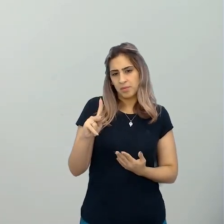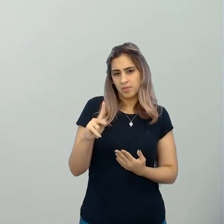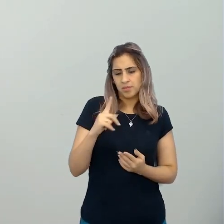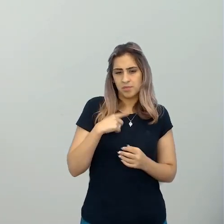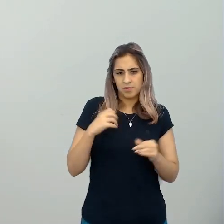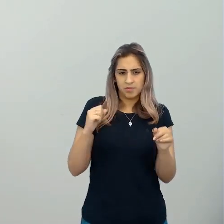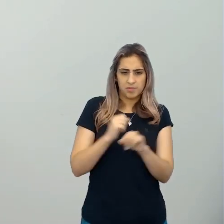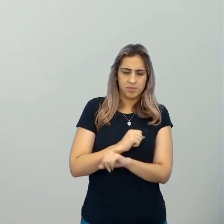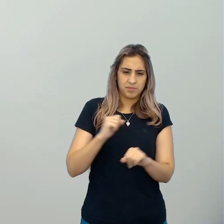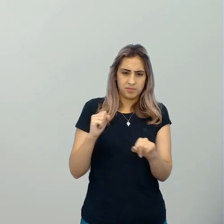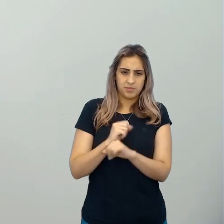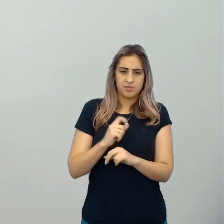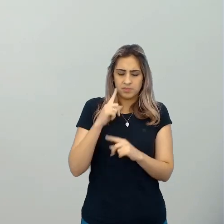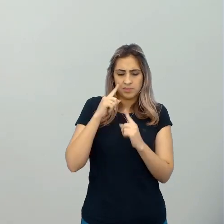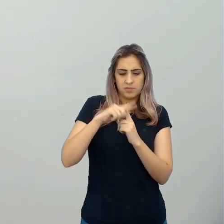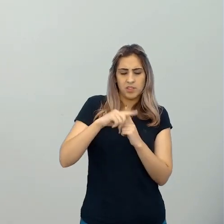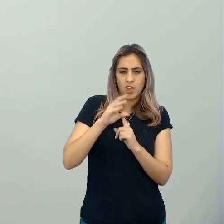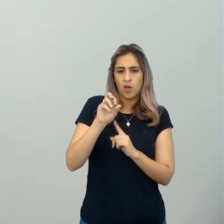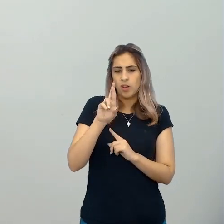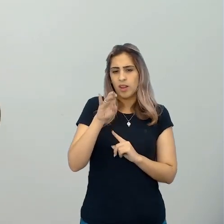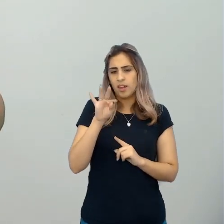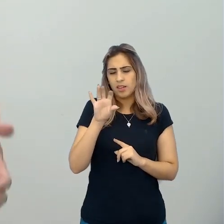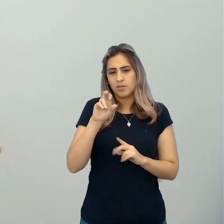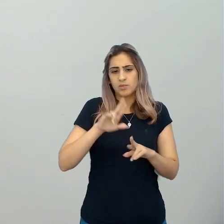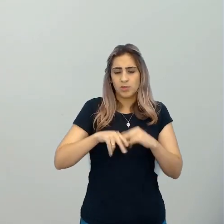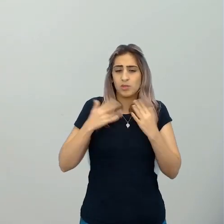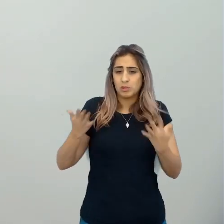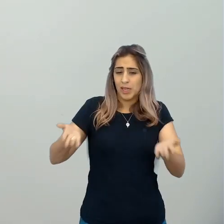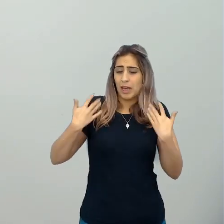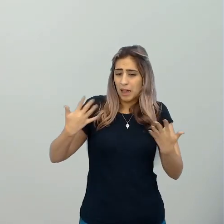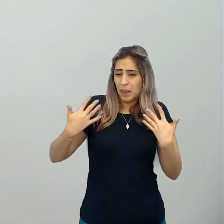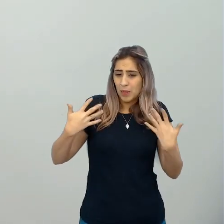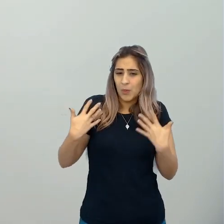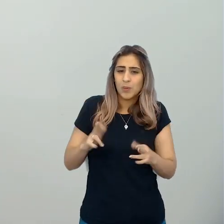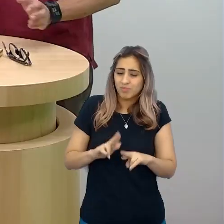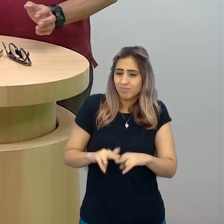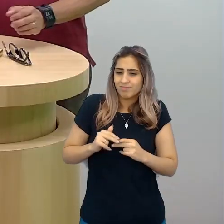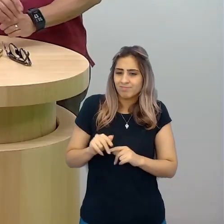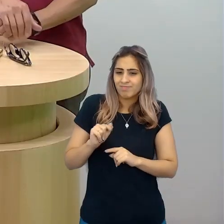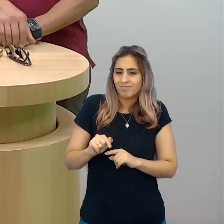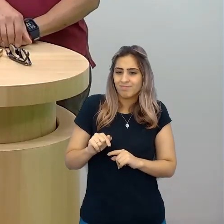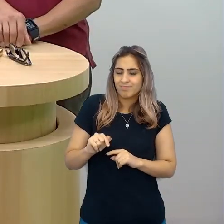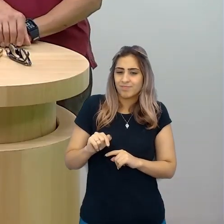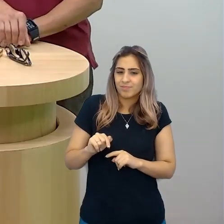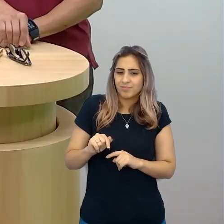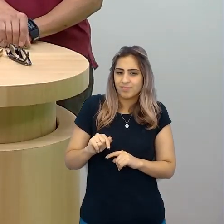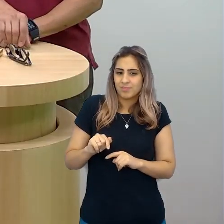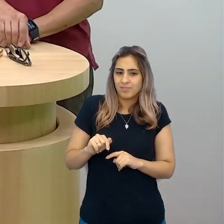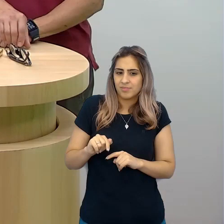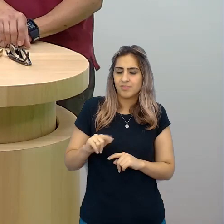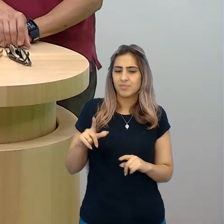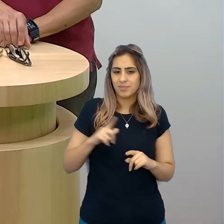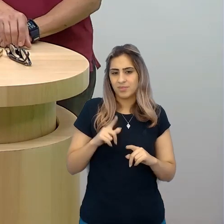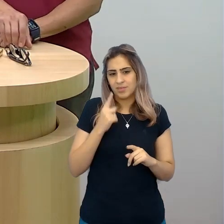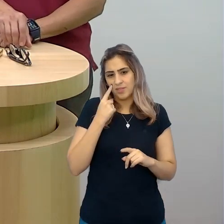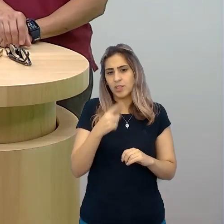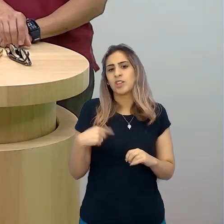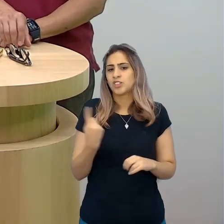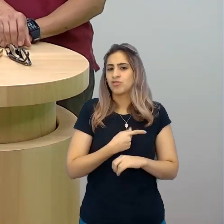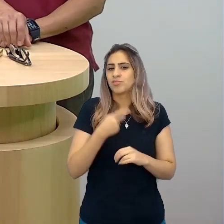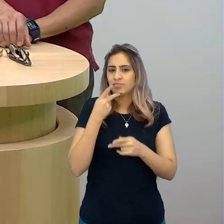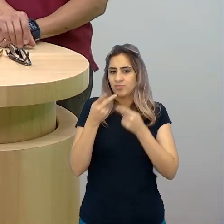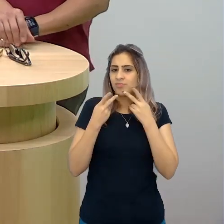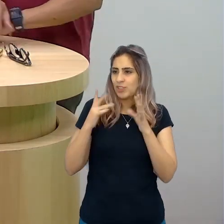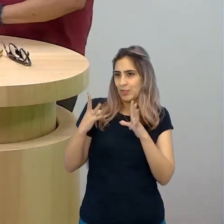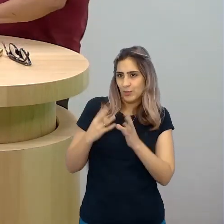inverno lá do Oriente Médio por conta do quê? Por conta do calor. E mesmo assim é calor, né? E mesmo assim é calor. Pois é, então tem a ver com o que a gente está falando.